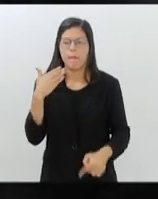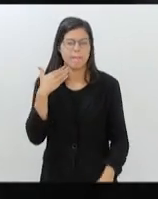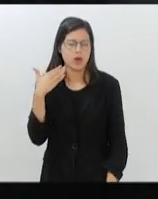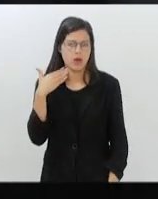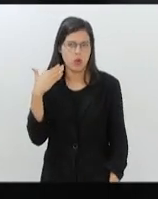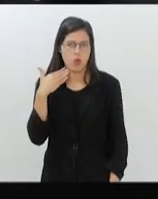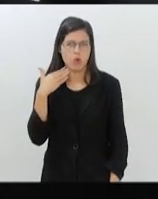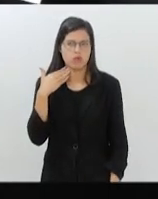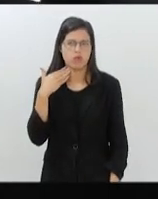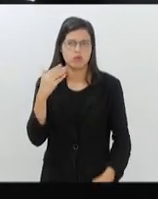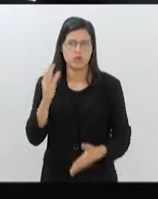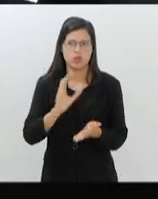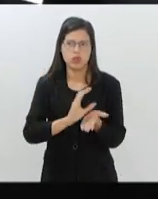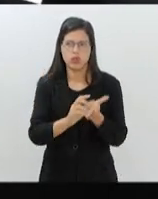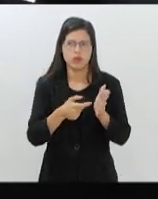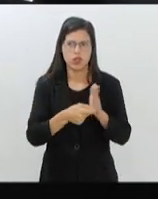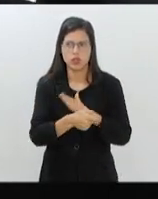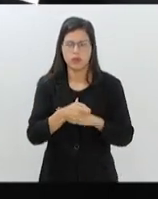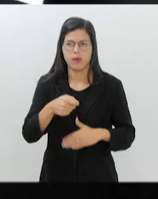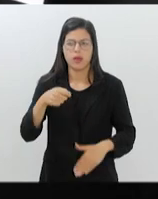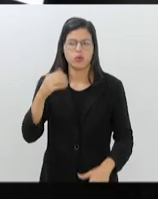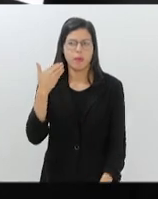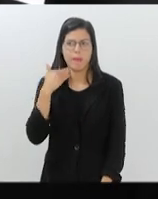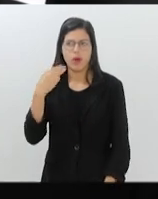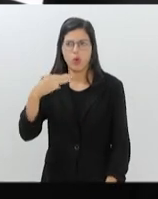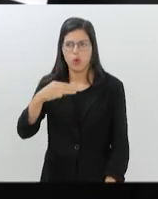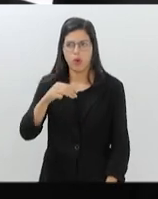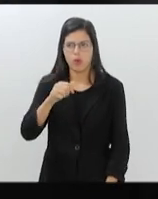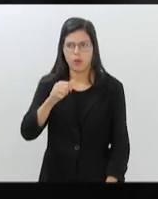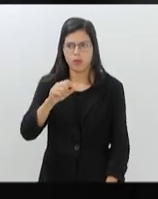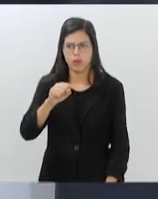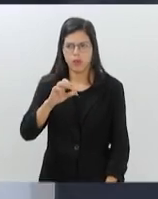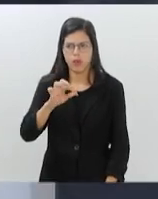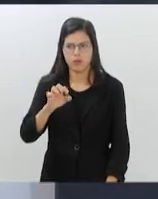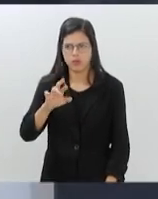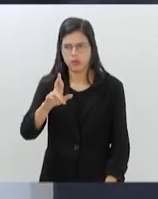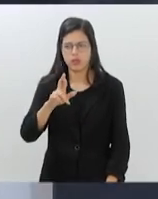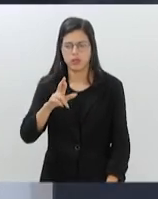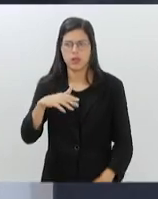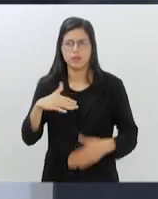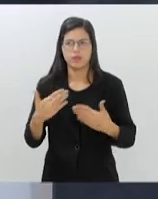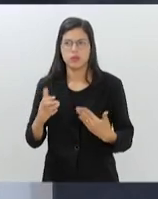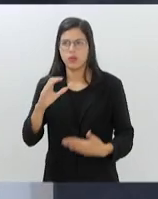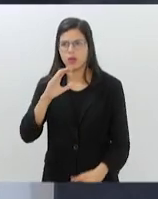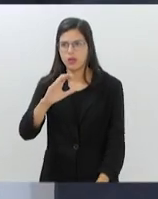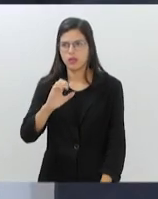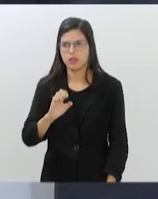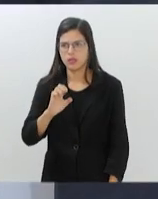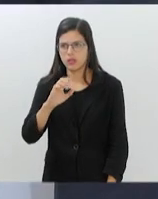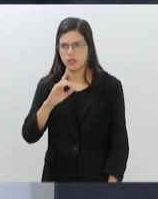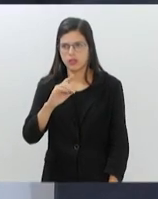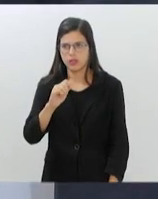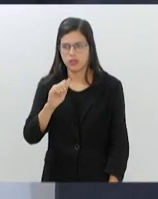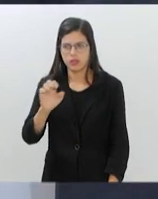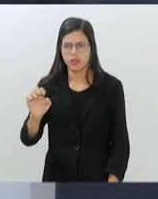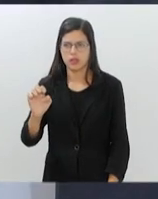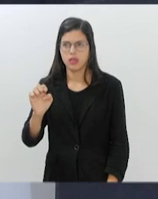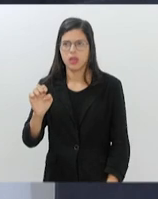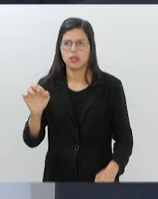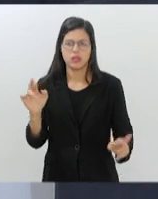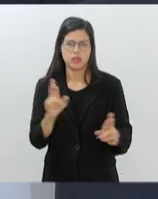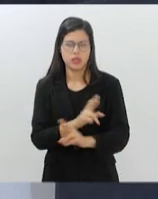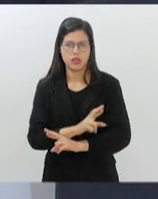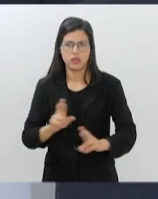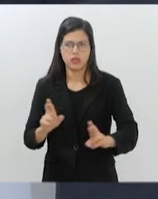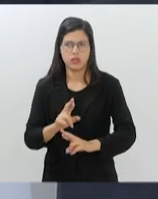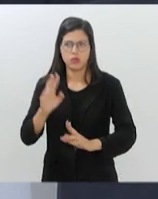Master tem outros então a ced gastou 4 milhões pros secretários de estado e os diretores da ced se relacionarem com